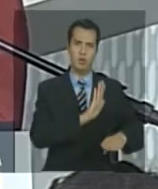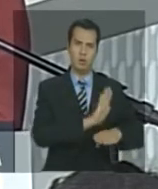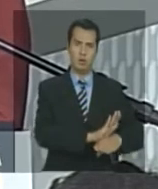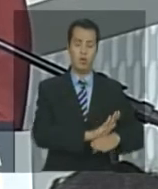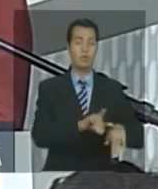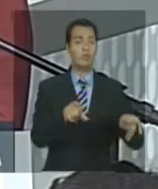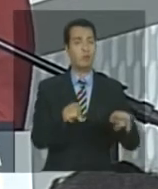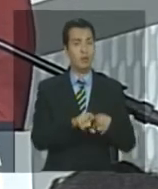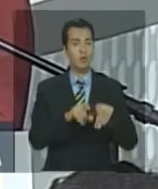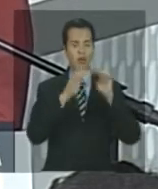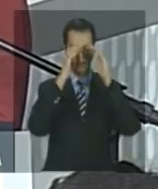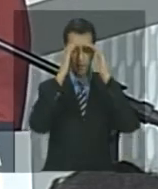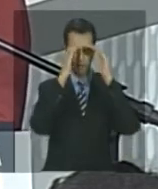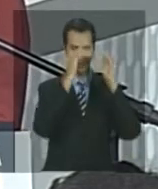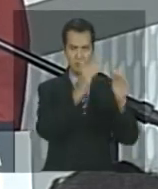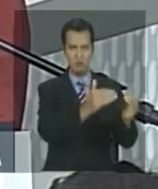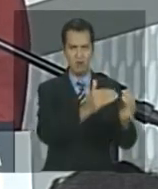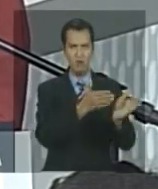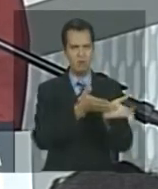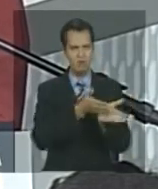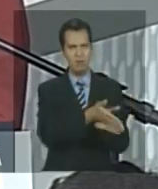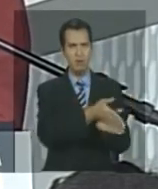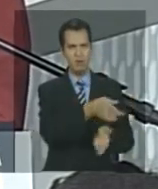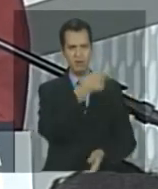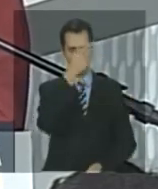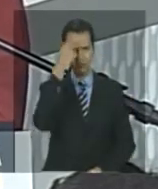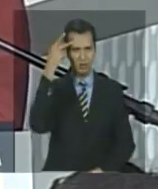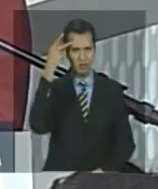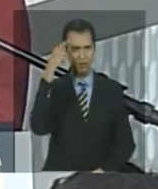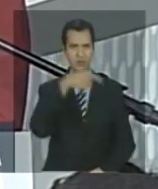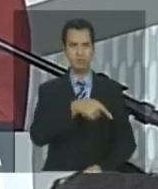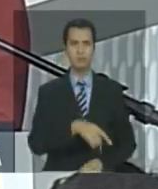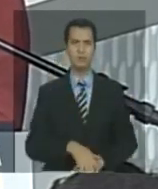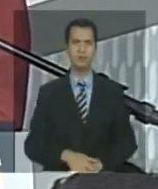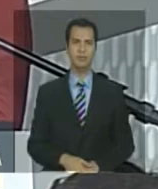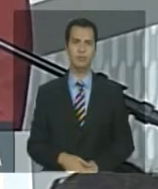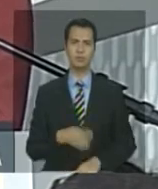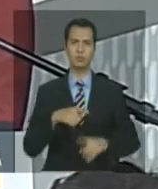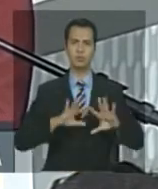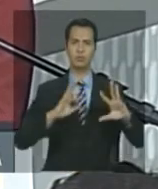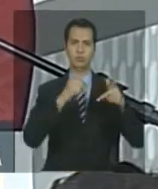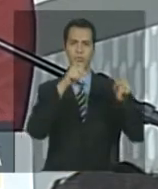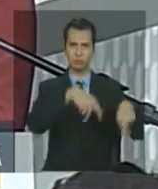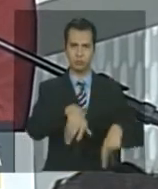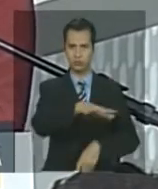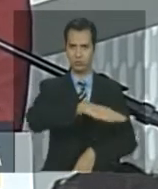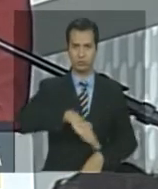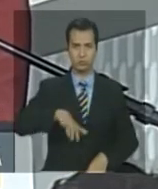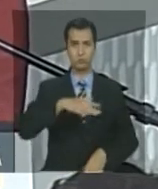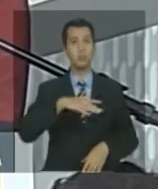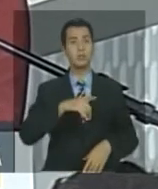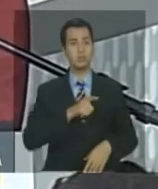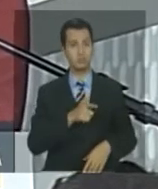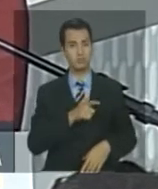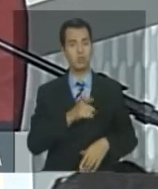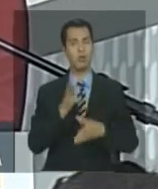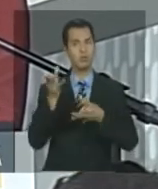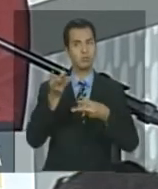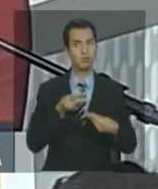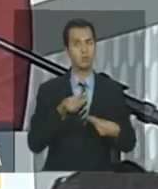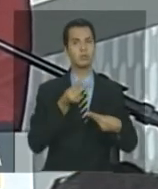às pessoas, um respeito aos brasileiros e às brasileiras que recebem como um direito